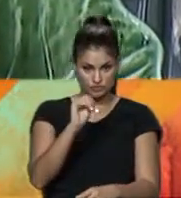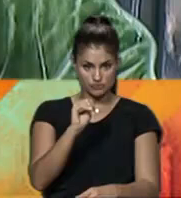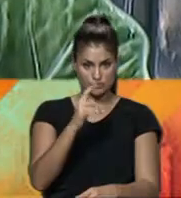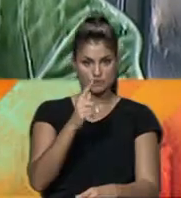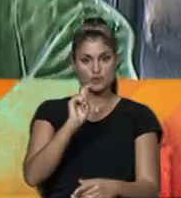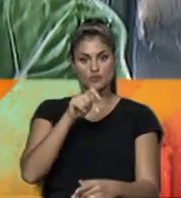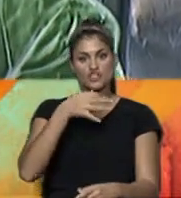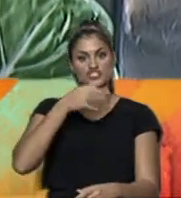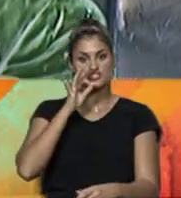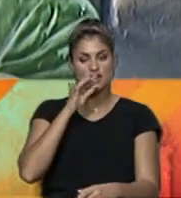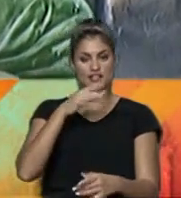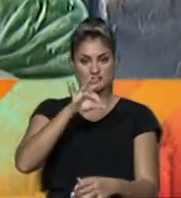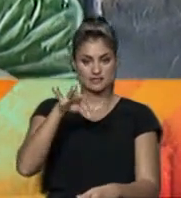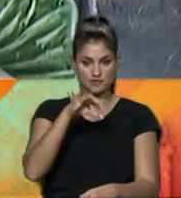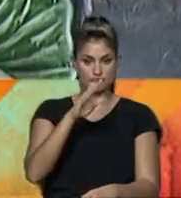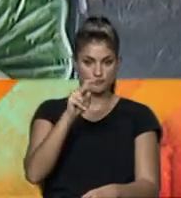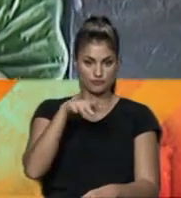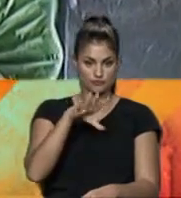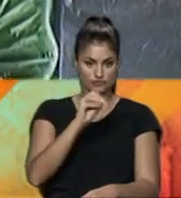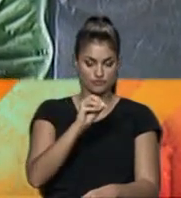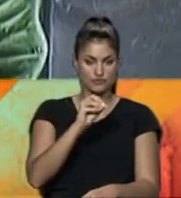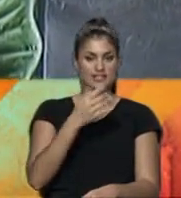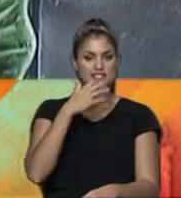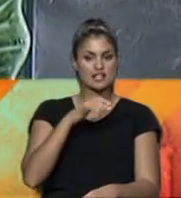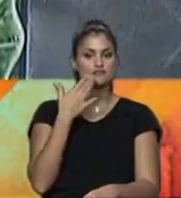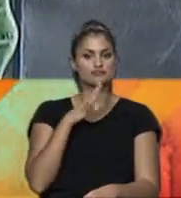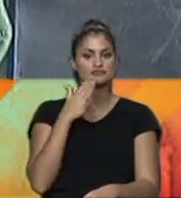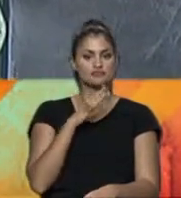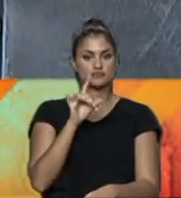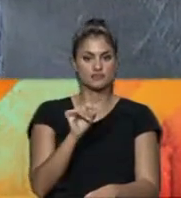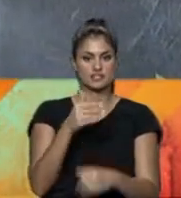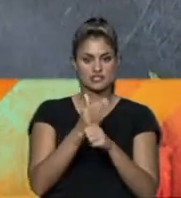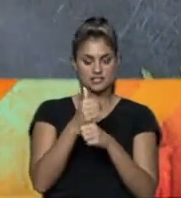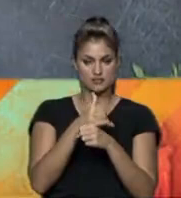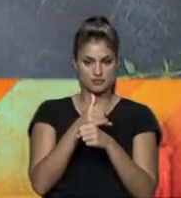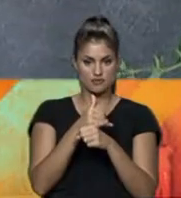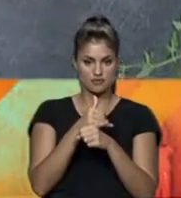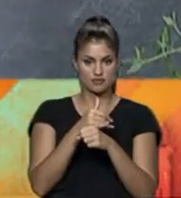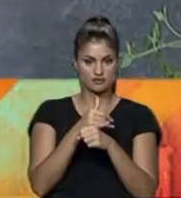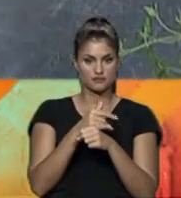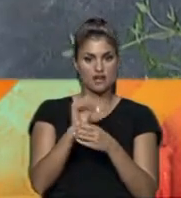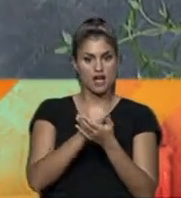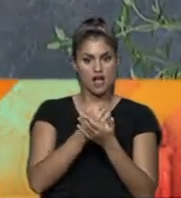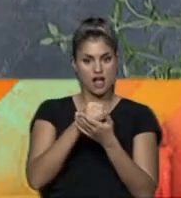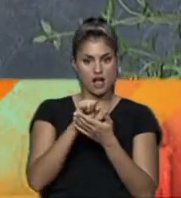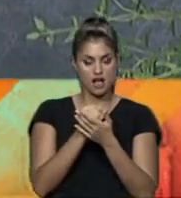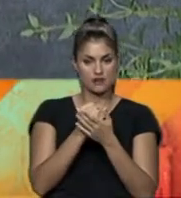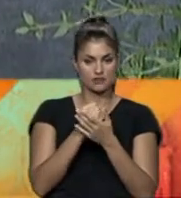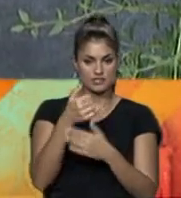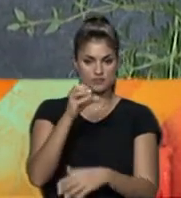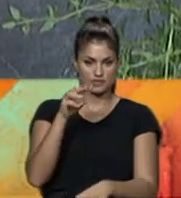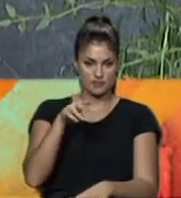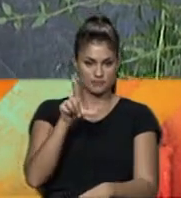de sementes de puxo. E sal, quanto baste. Agora, vamos refogar. Cebola, claro, da marinada